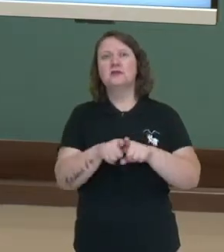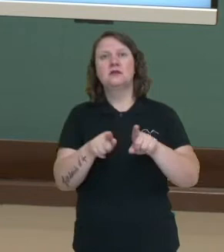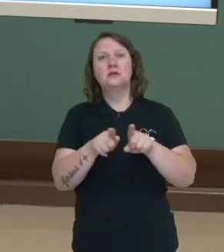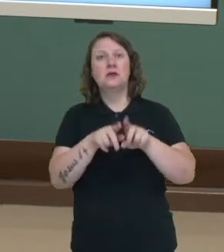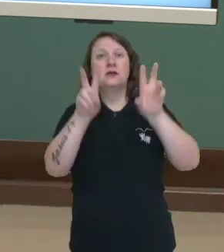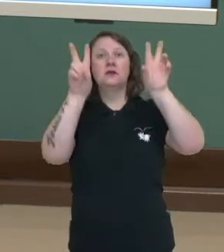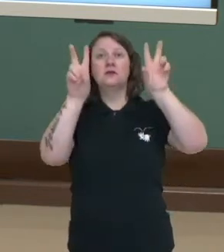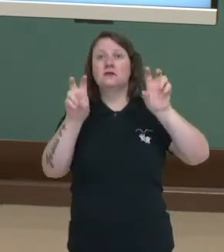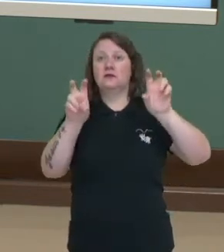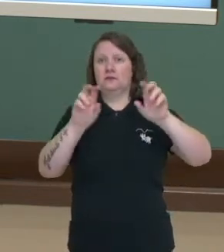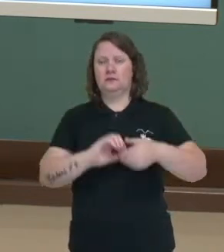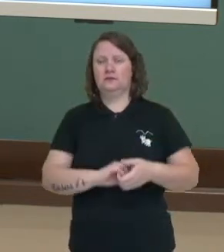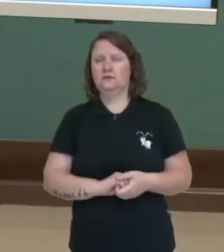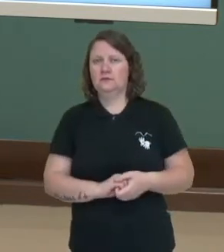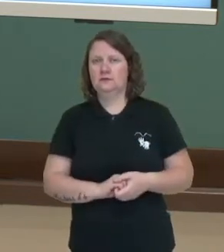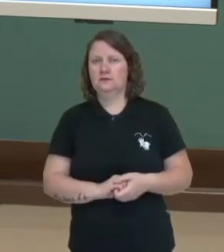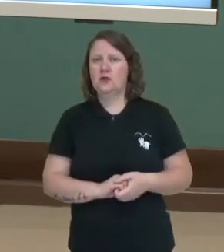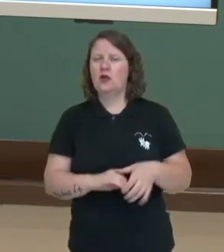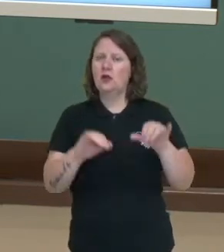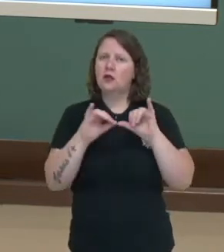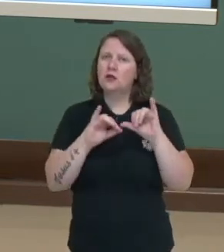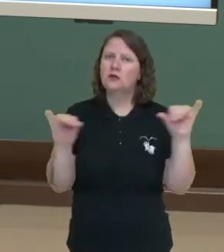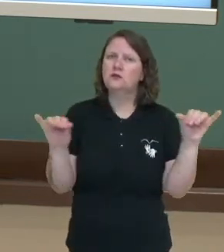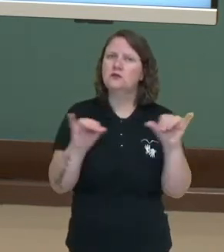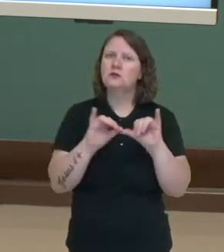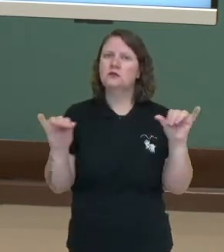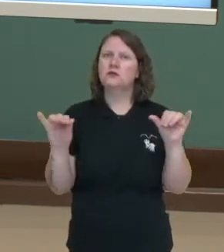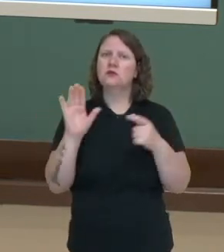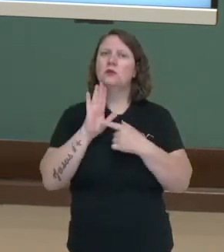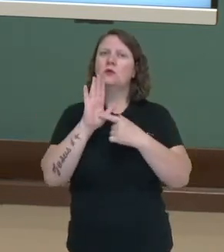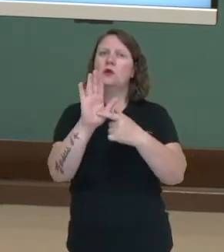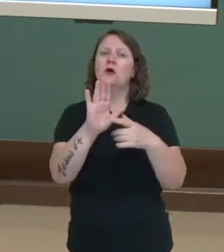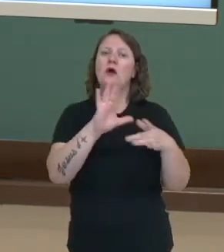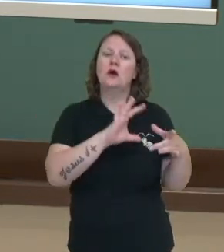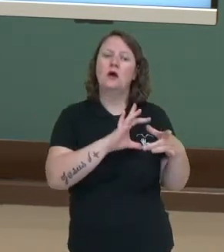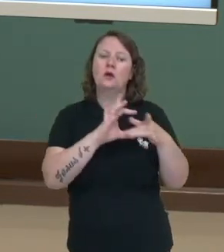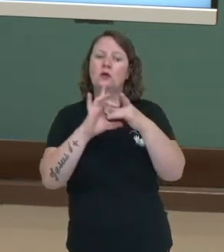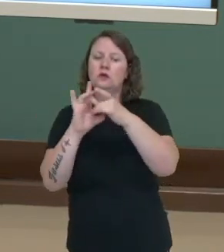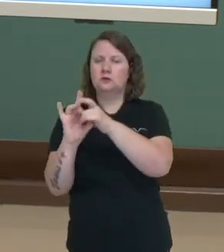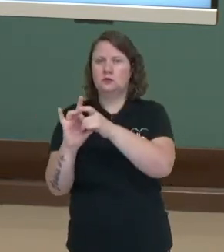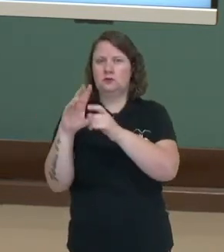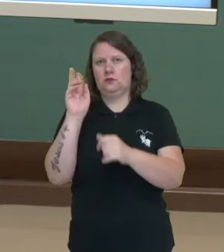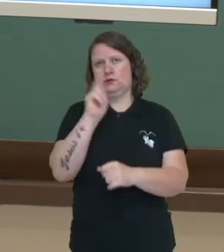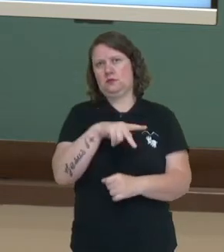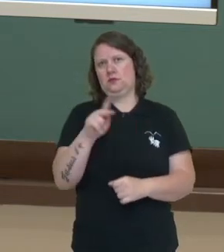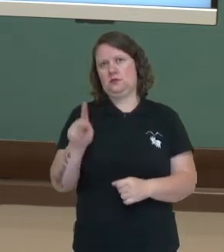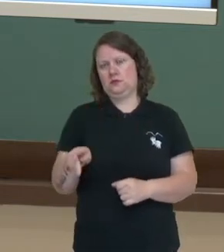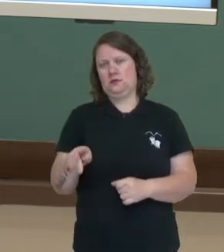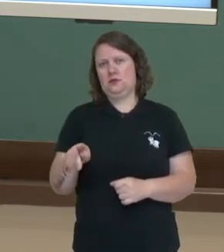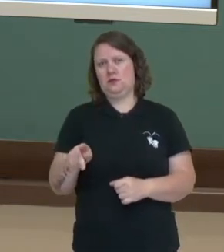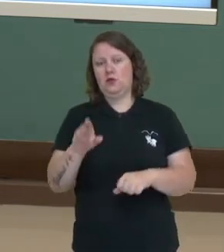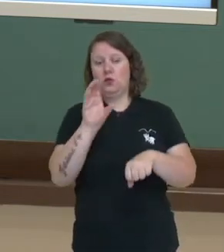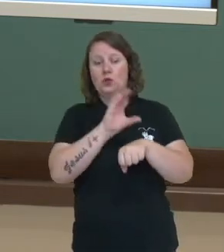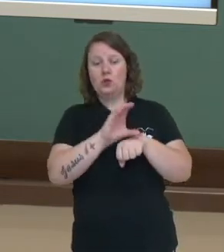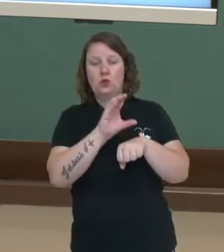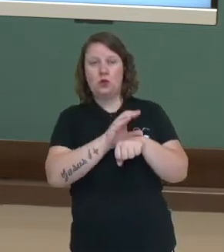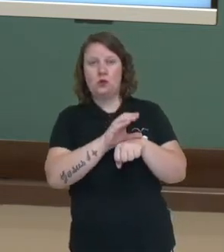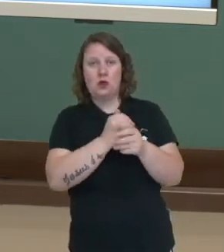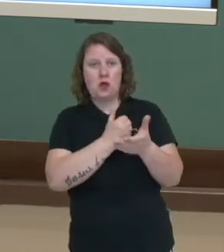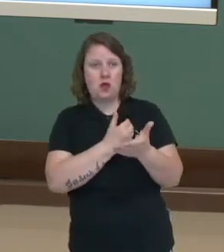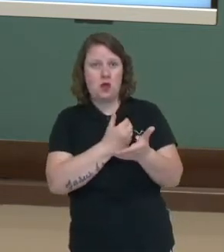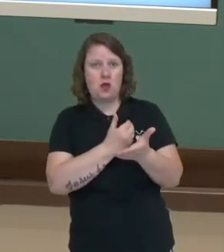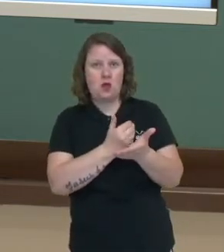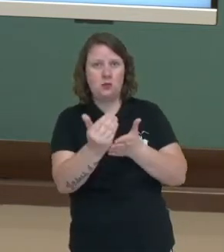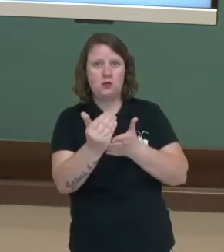né? A notícia desde o início trouxe essa contextualização do professor que formou um curso no